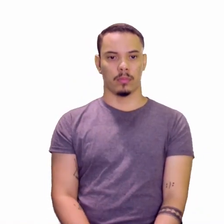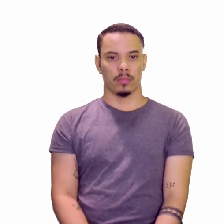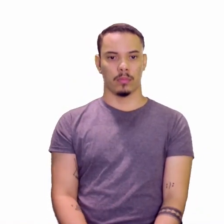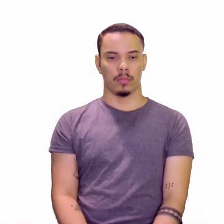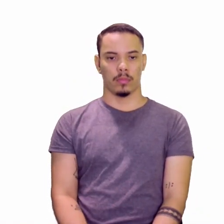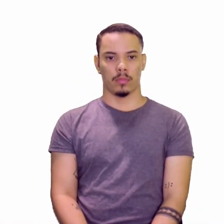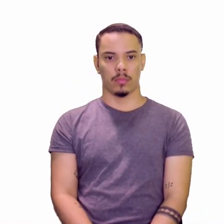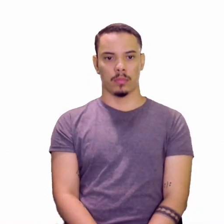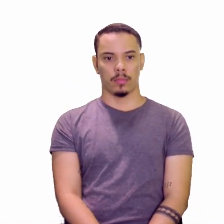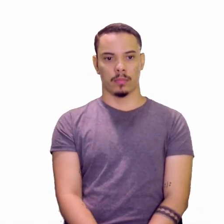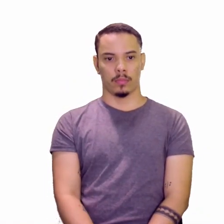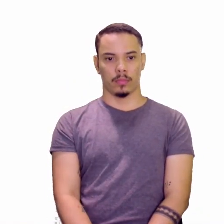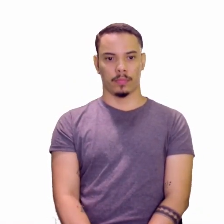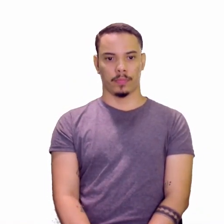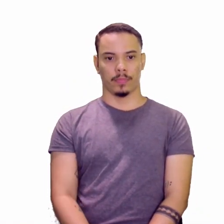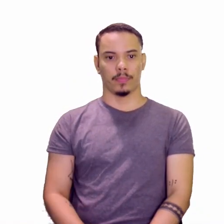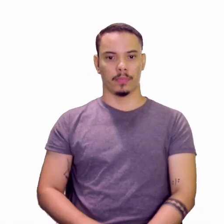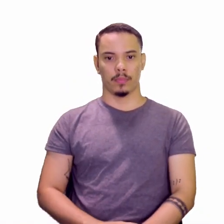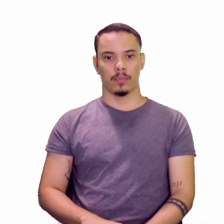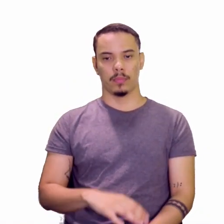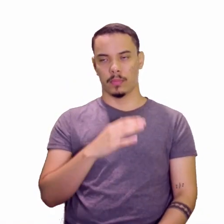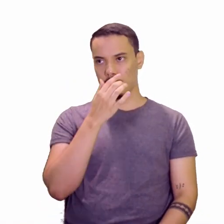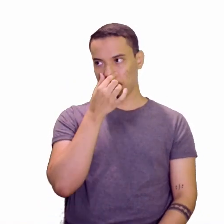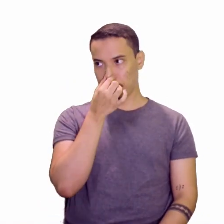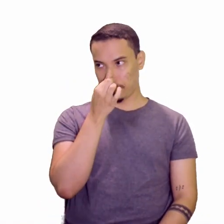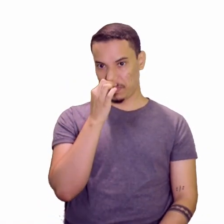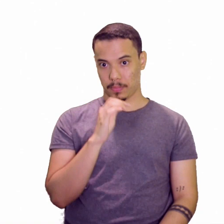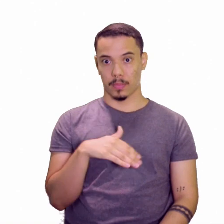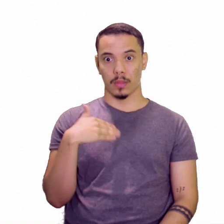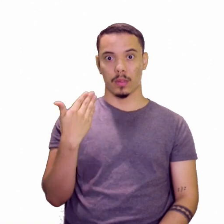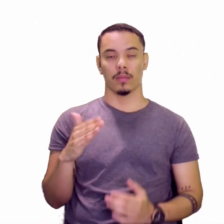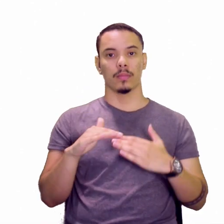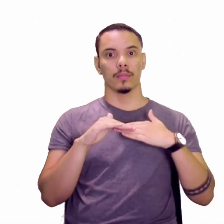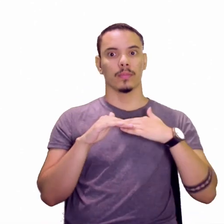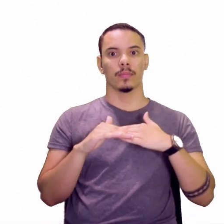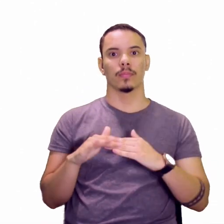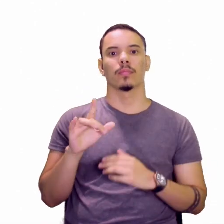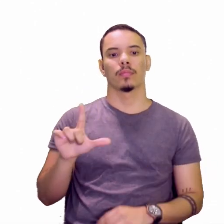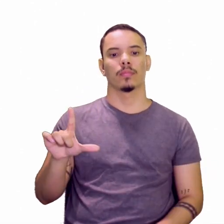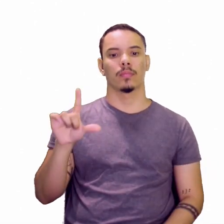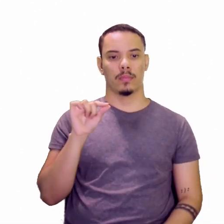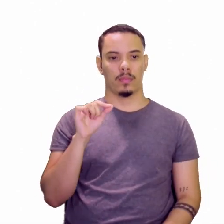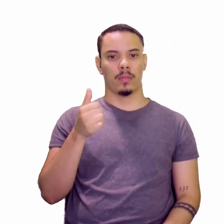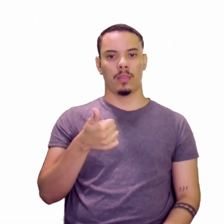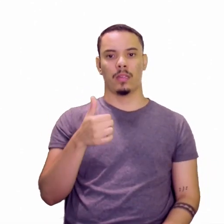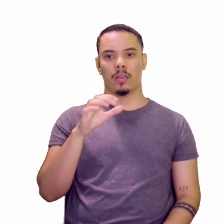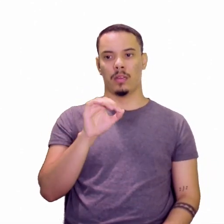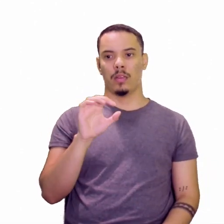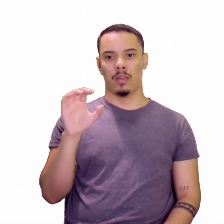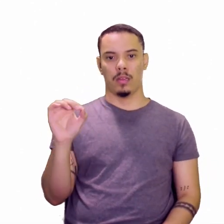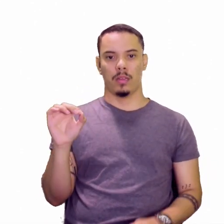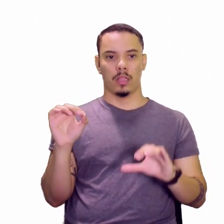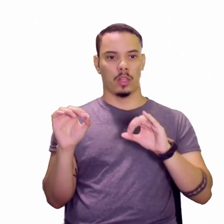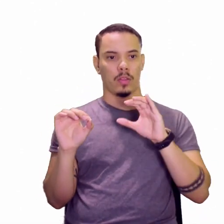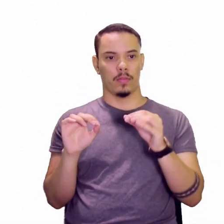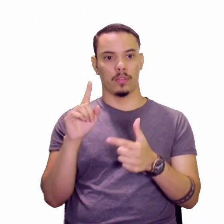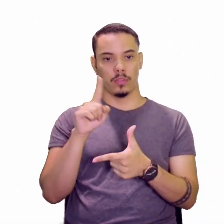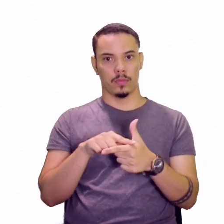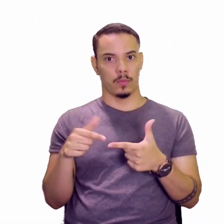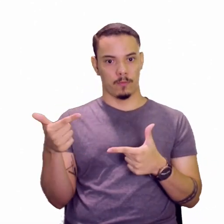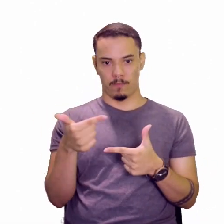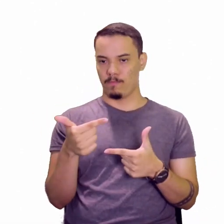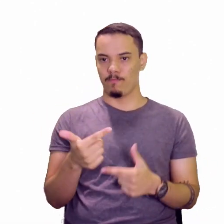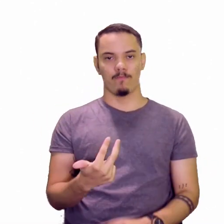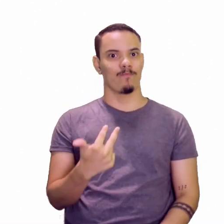Qual foi a velocidade média? É só pegar o 100 com 90 e dividir por 2? Não pode fazer